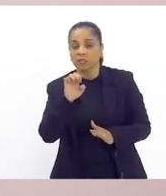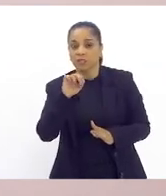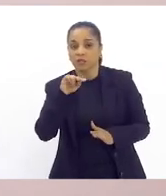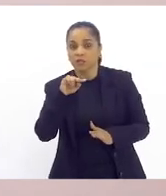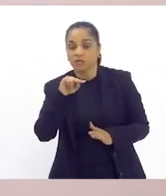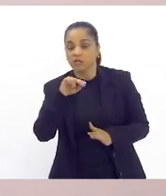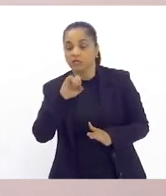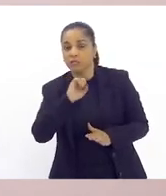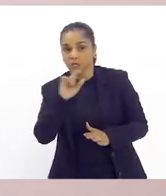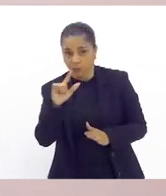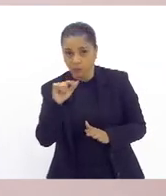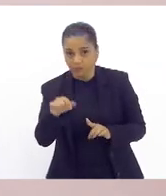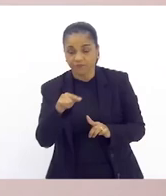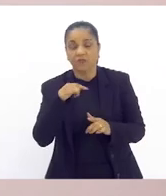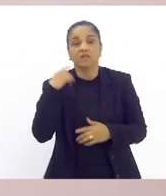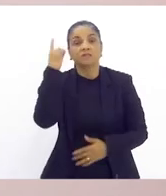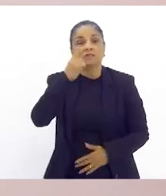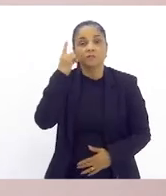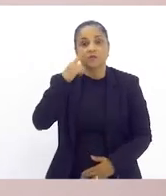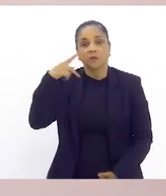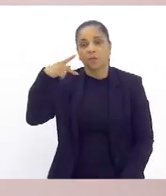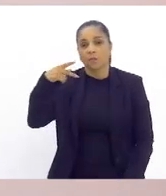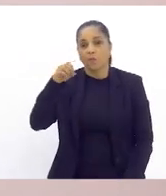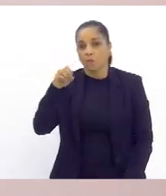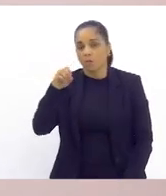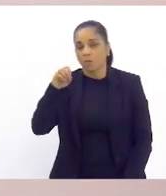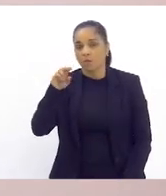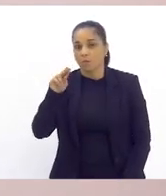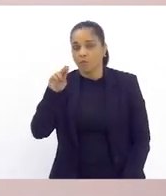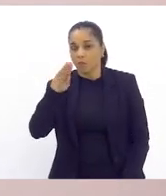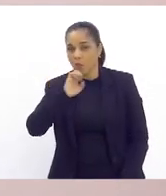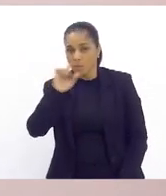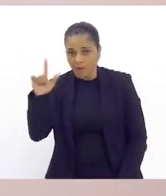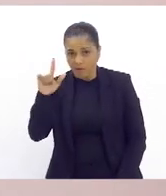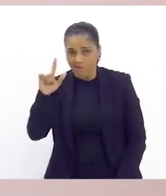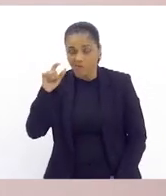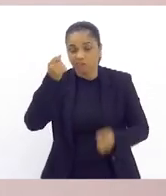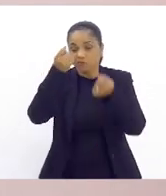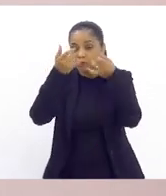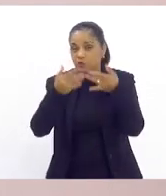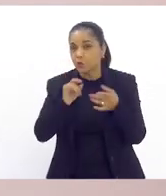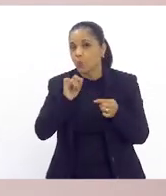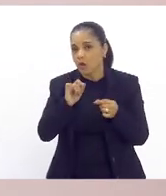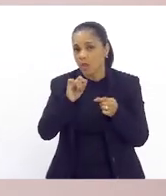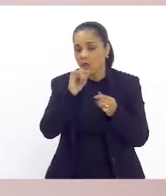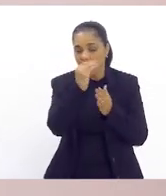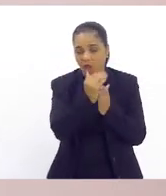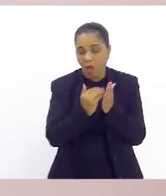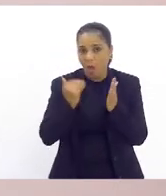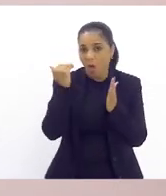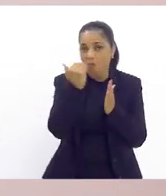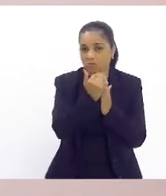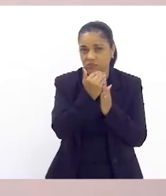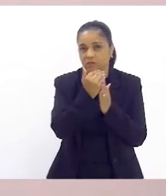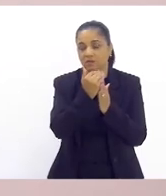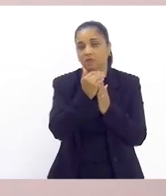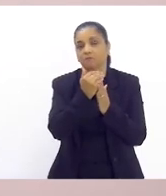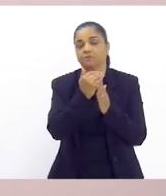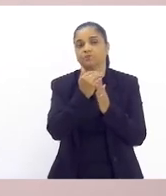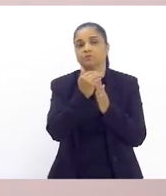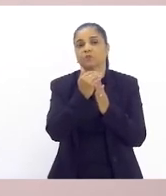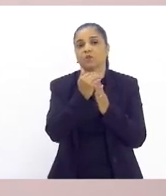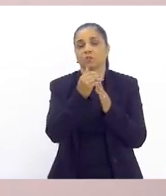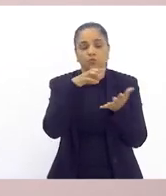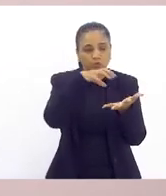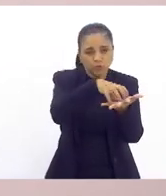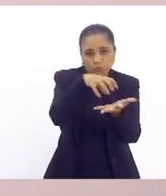Deputado por Bel citou aqui também a questão de aumentar os postos de atendimento então eu anotei